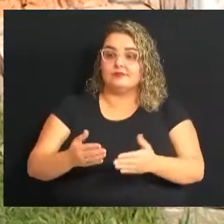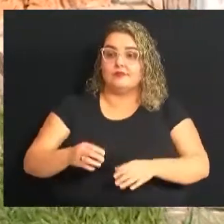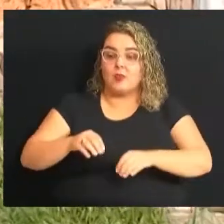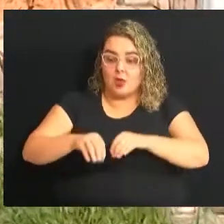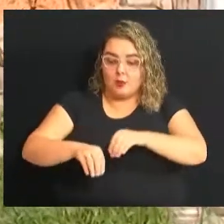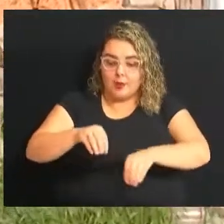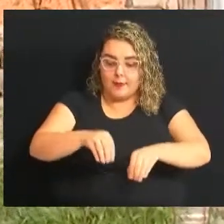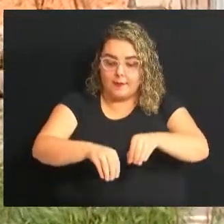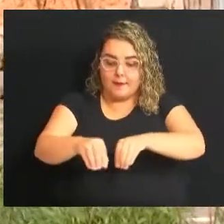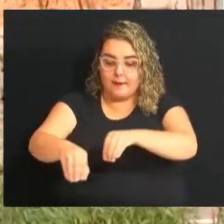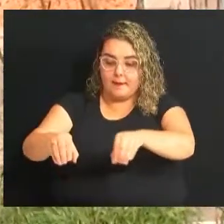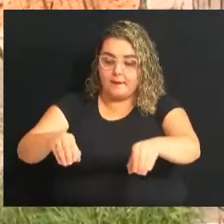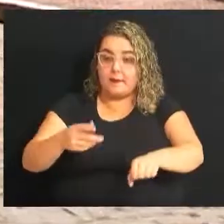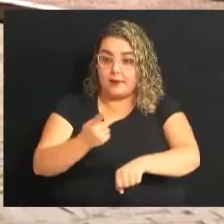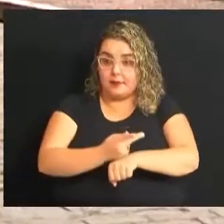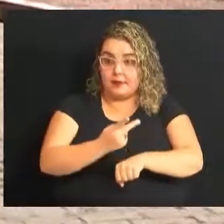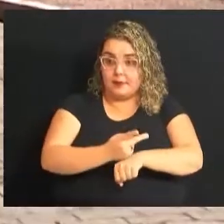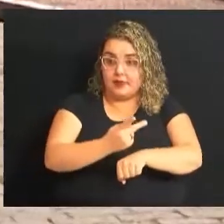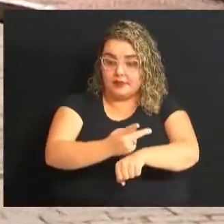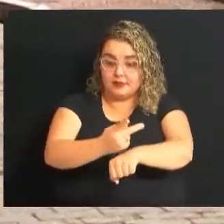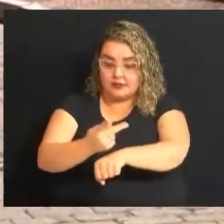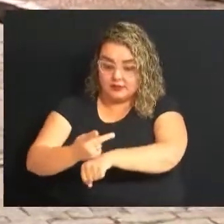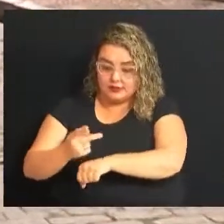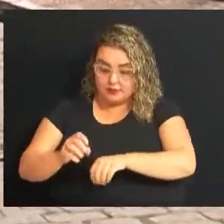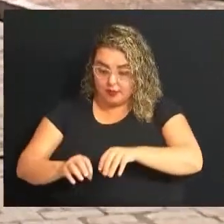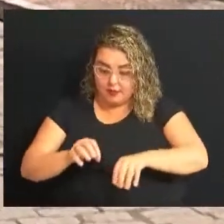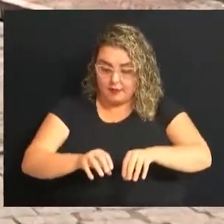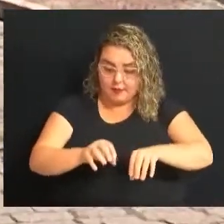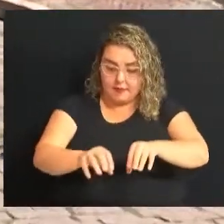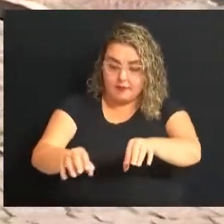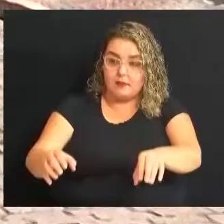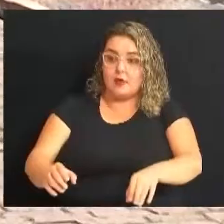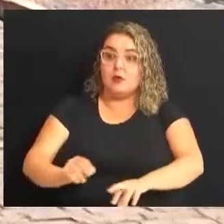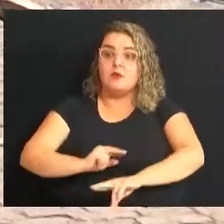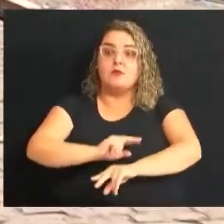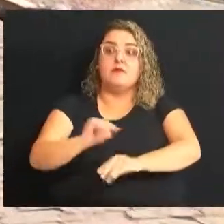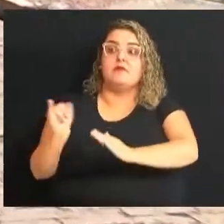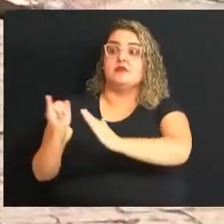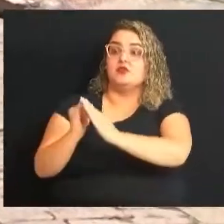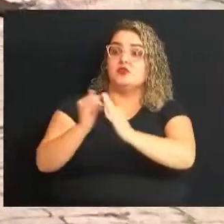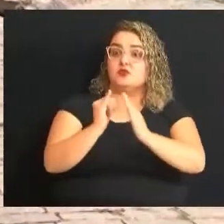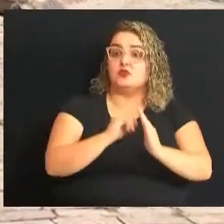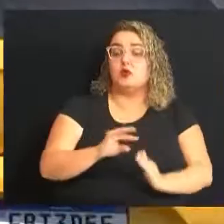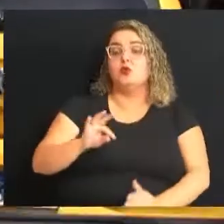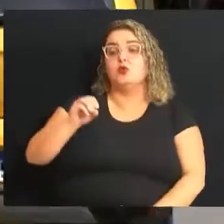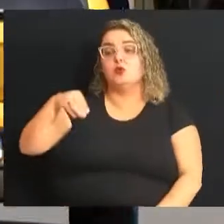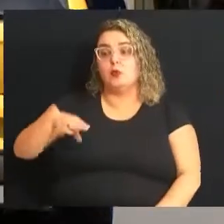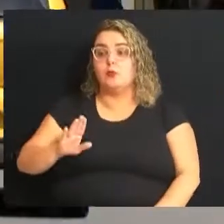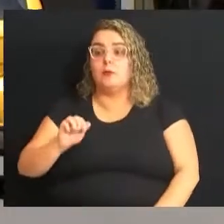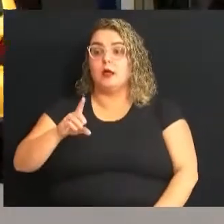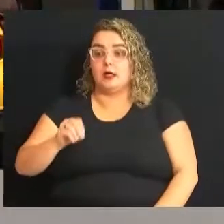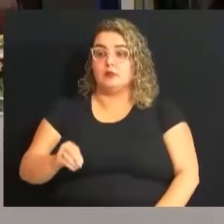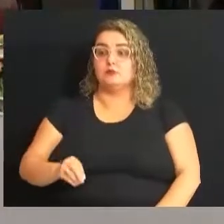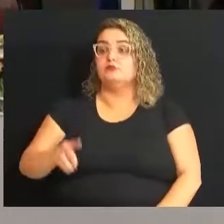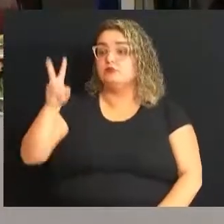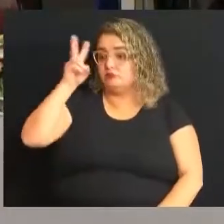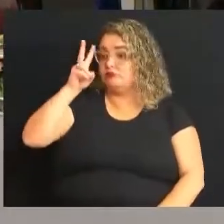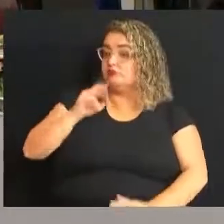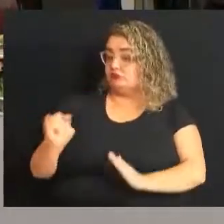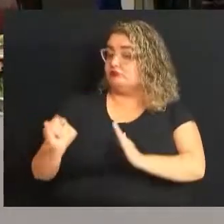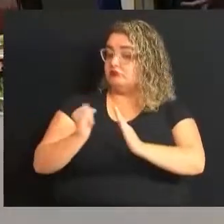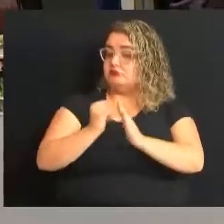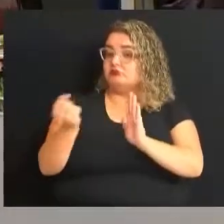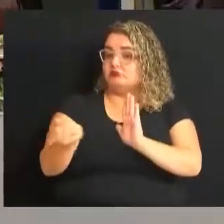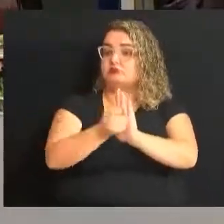paralelepípedo, está em uma área em que vários imóveis foram tombados como patrimônio histórico e começa em uma das